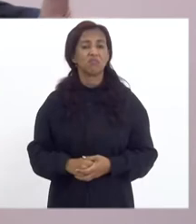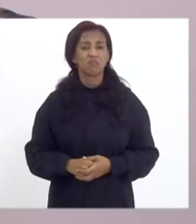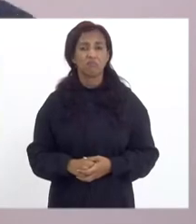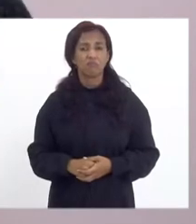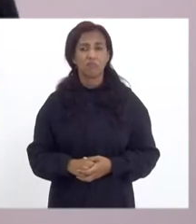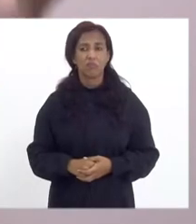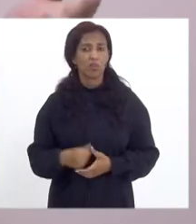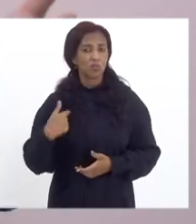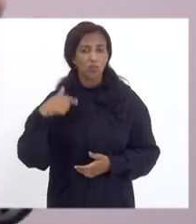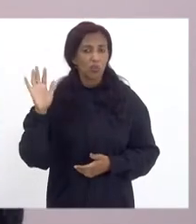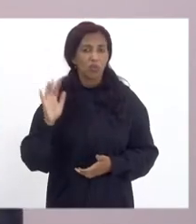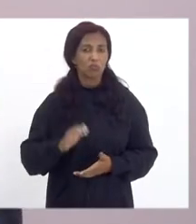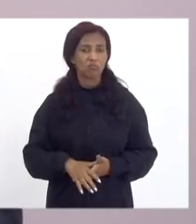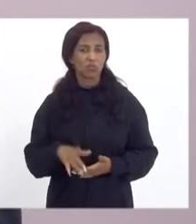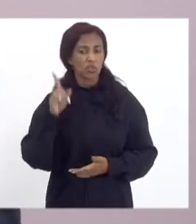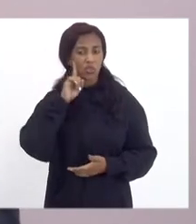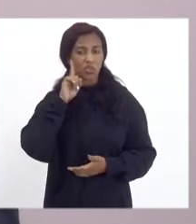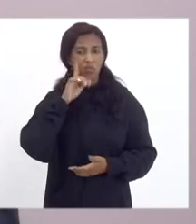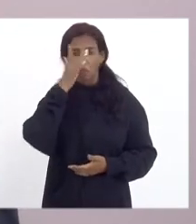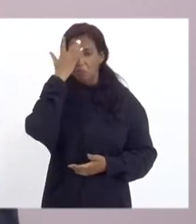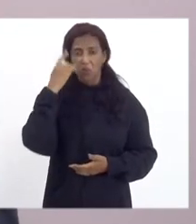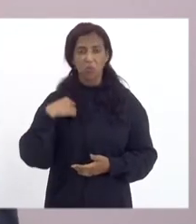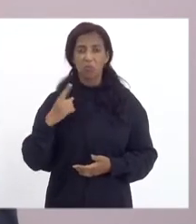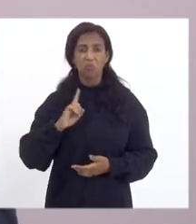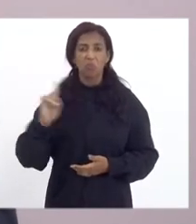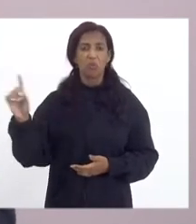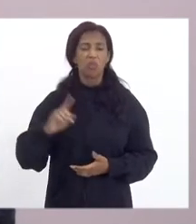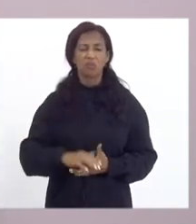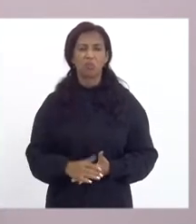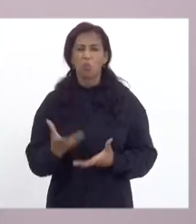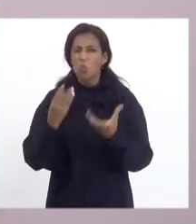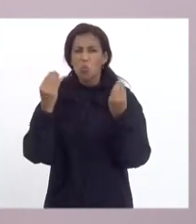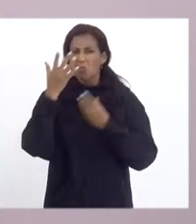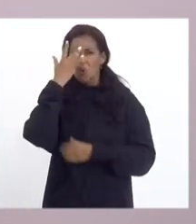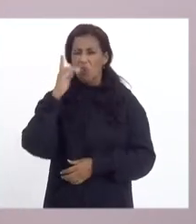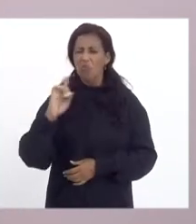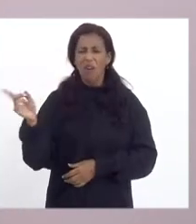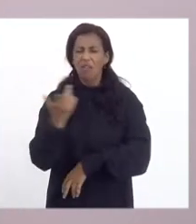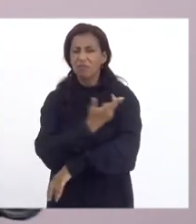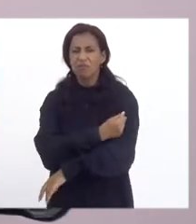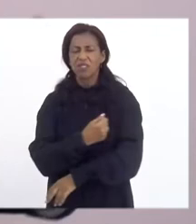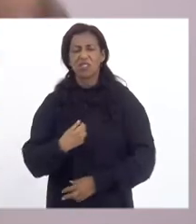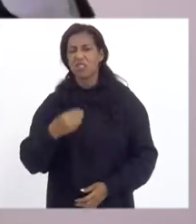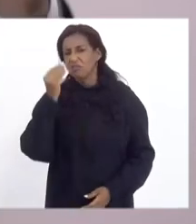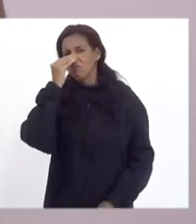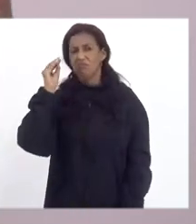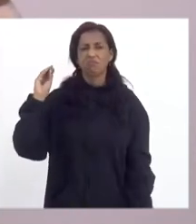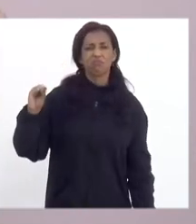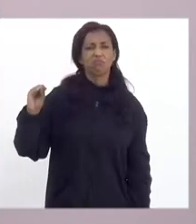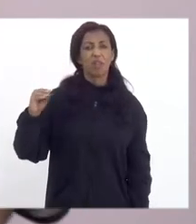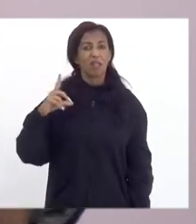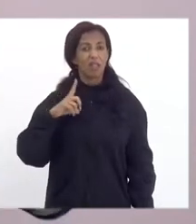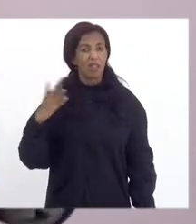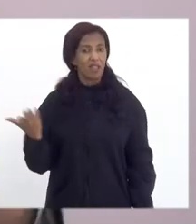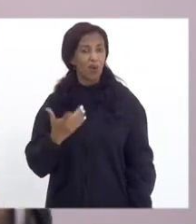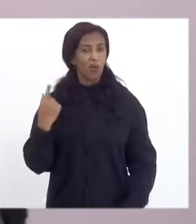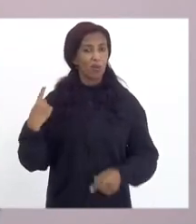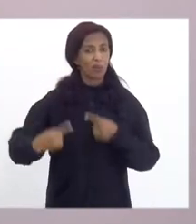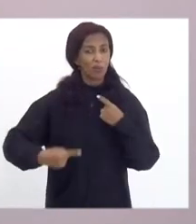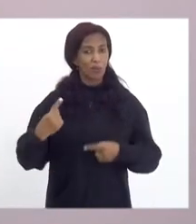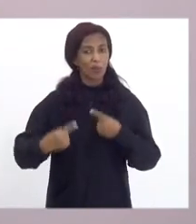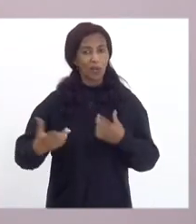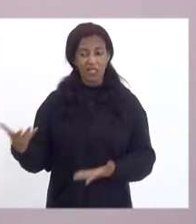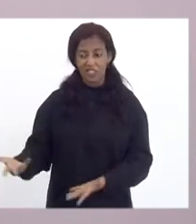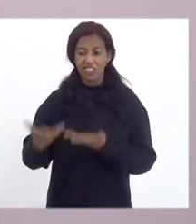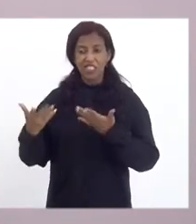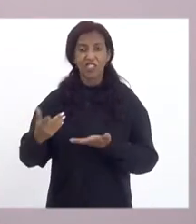Não foram. Estados Unidos, o deputado Luiz Paulo deve estar acompanhando isso. Muita gente não vai vacinar. E há uma política agora de incentivo até